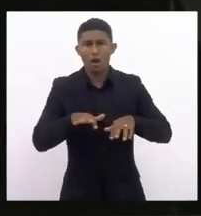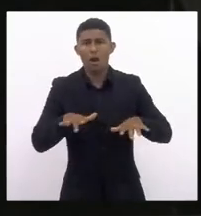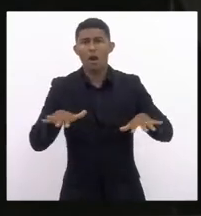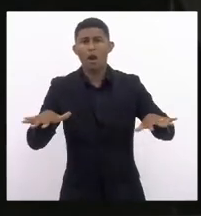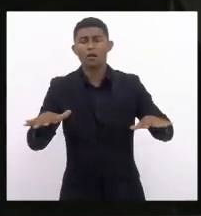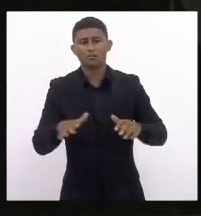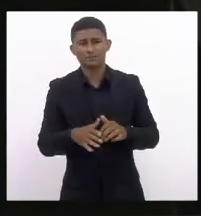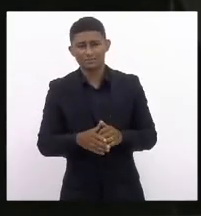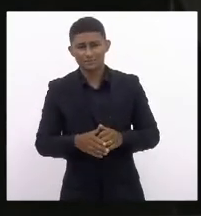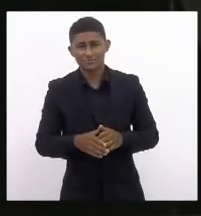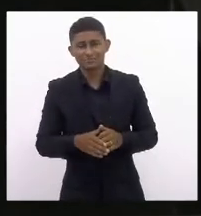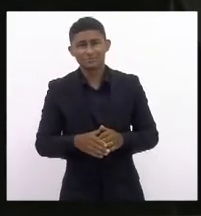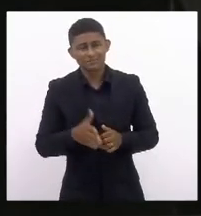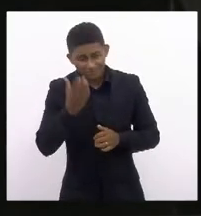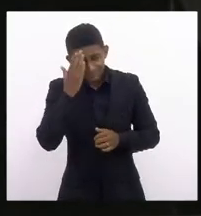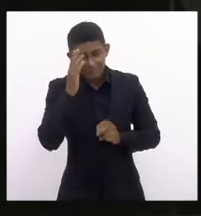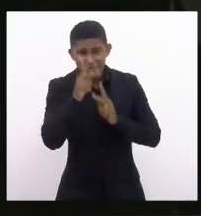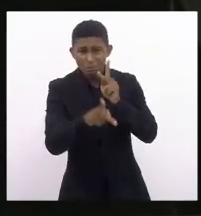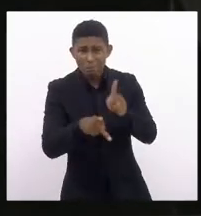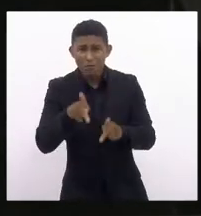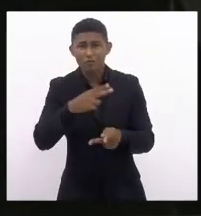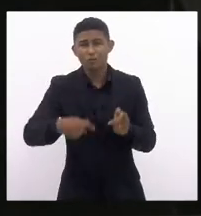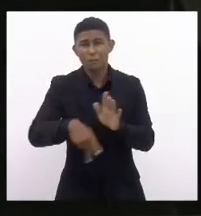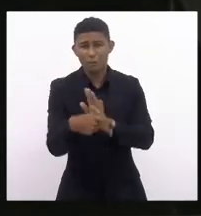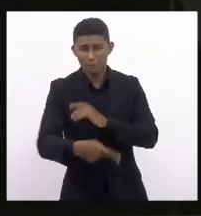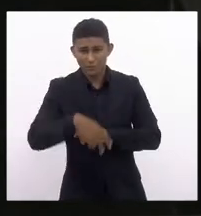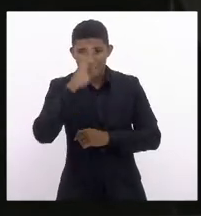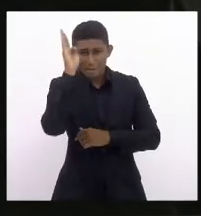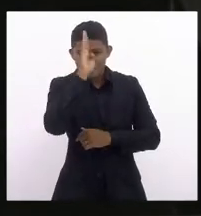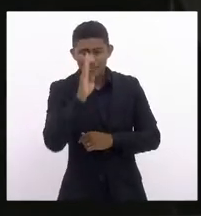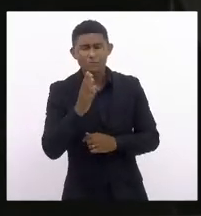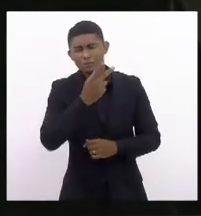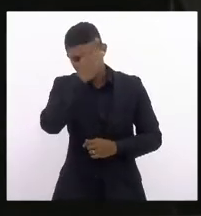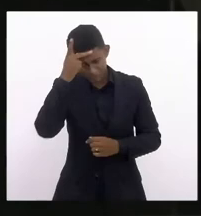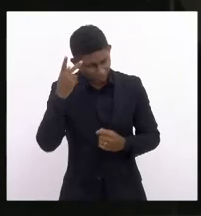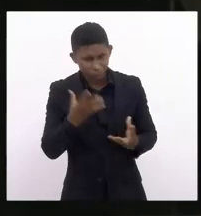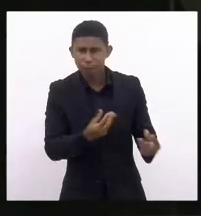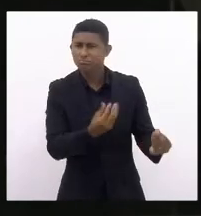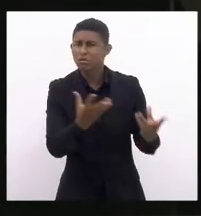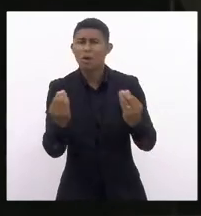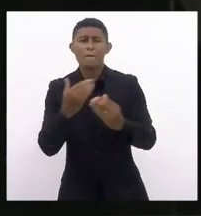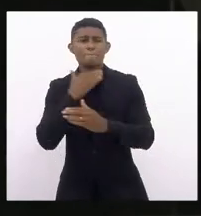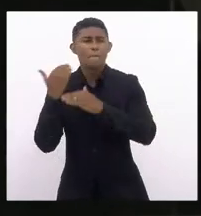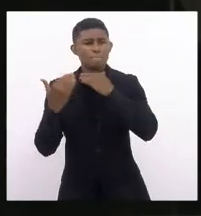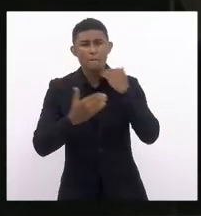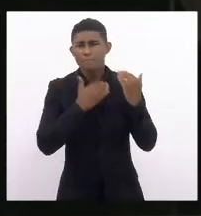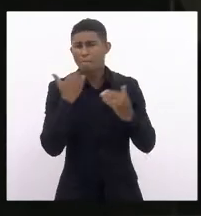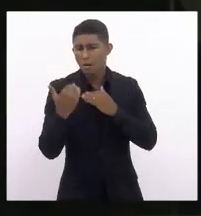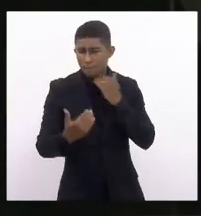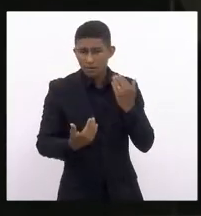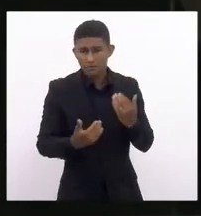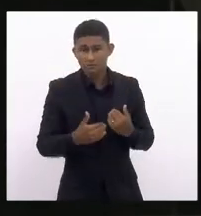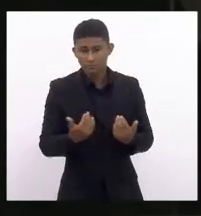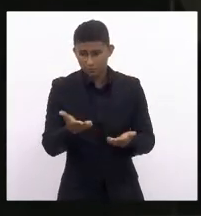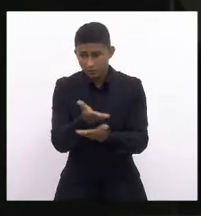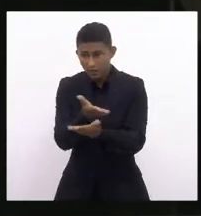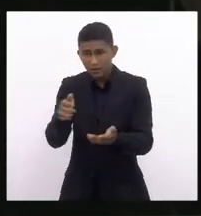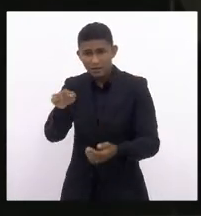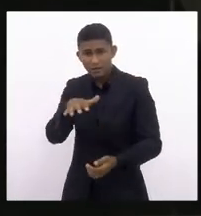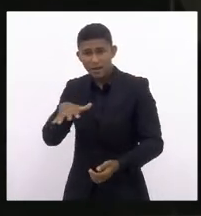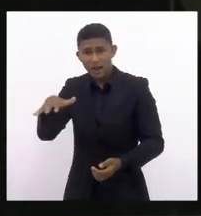que a vida do povo brasileiro foi ceifado, se esses trabalhadores, nesse momento